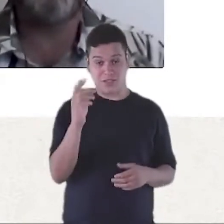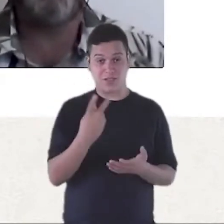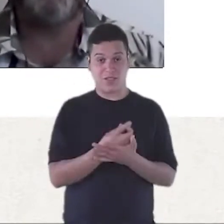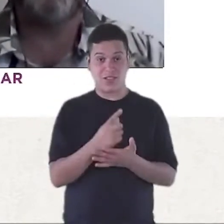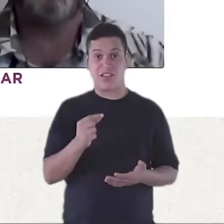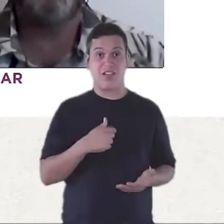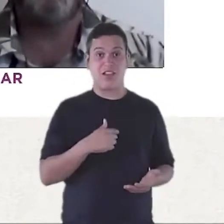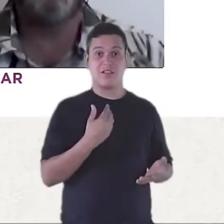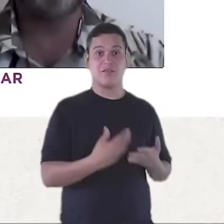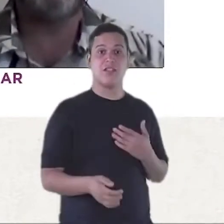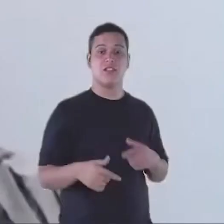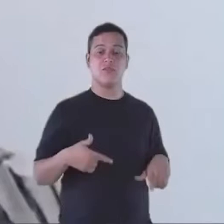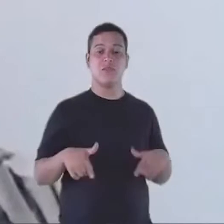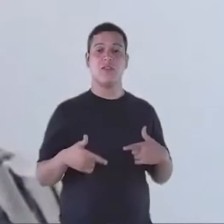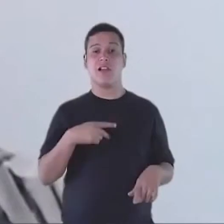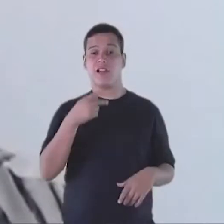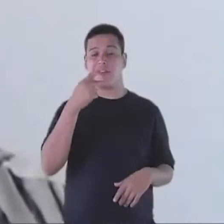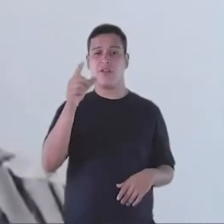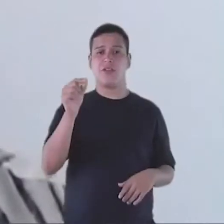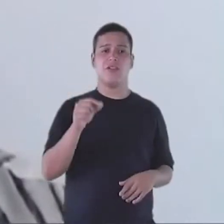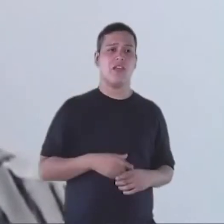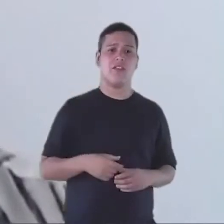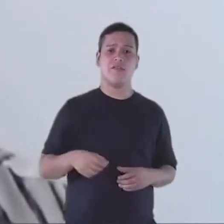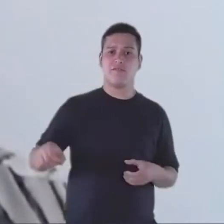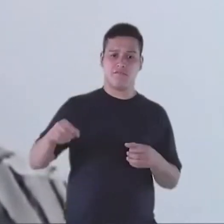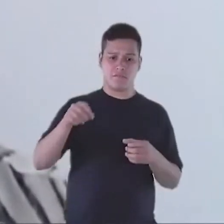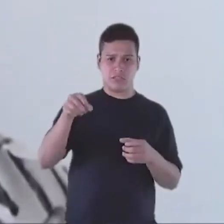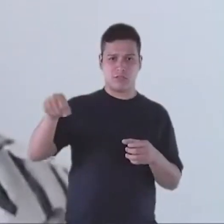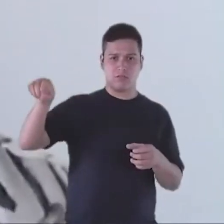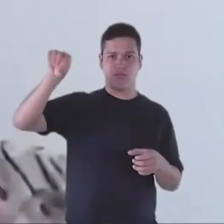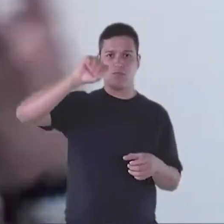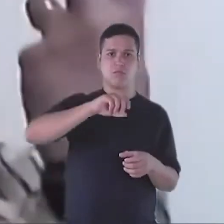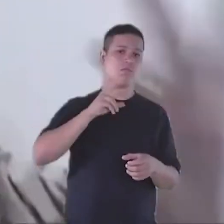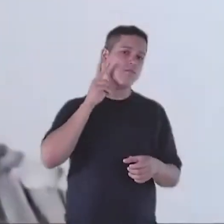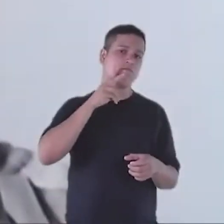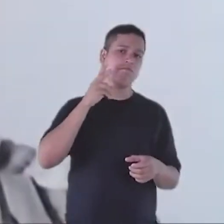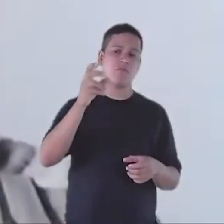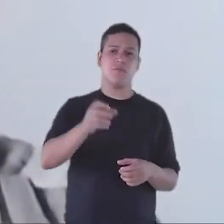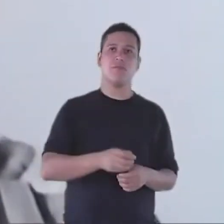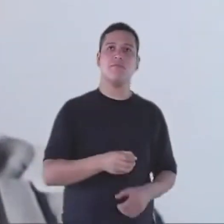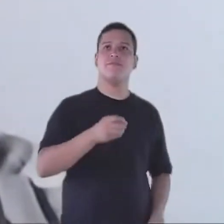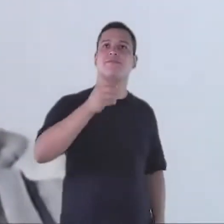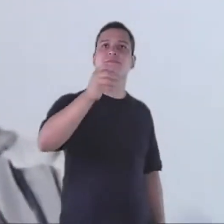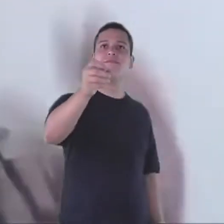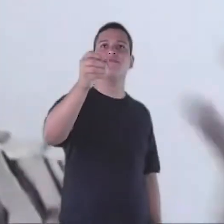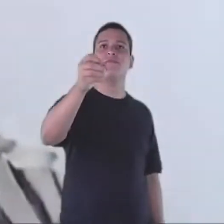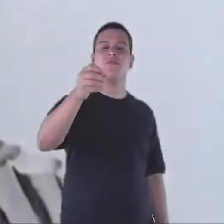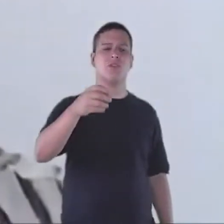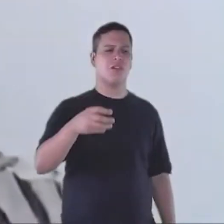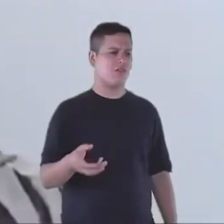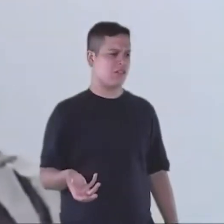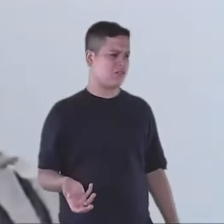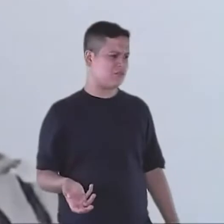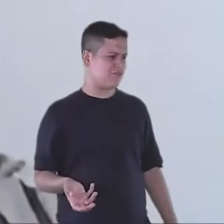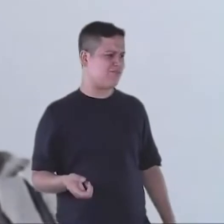que eu não tenho mais emprego. Vamos brindar a esperança. Isso foi um nó na minha cabeça. Como tu vai